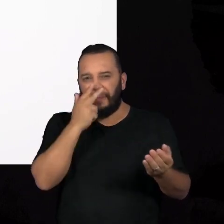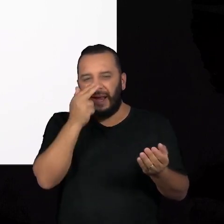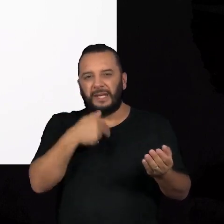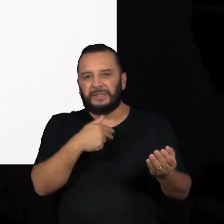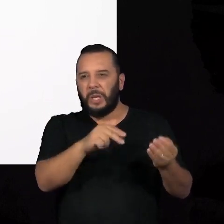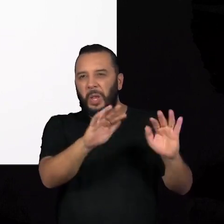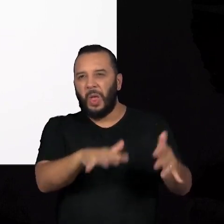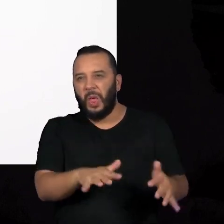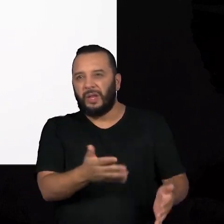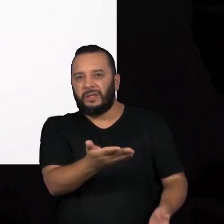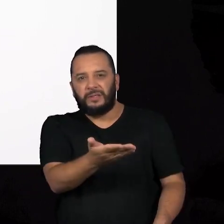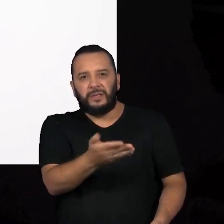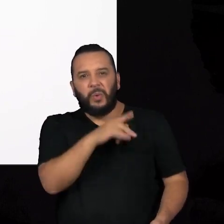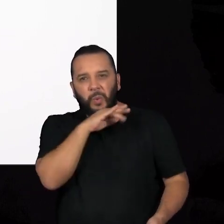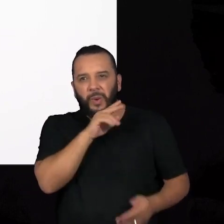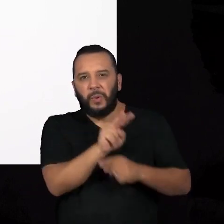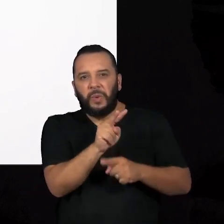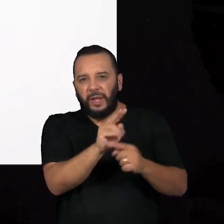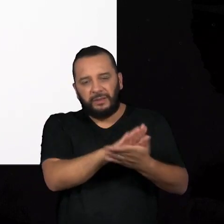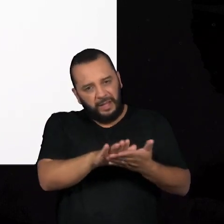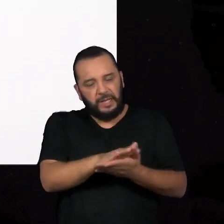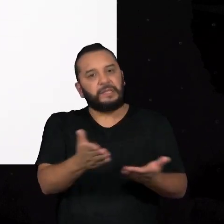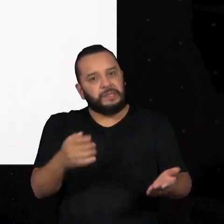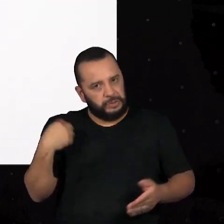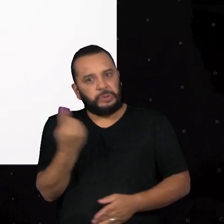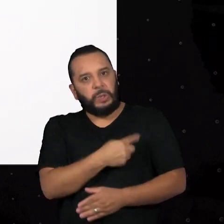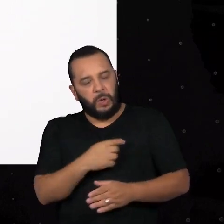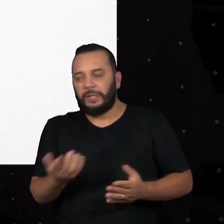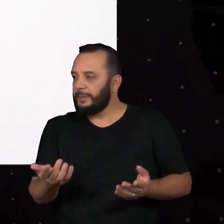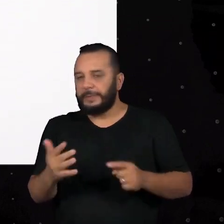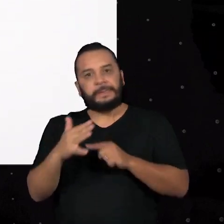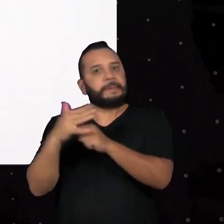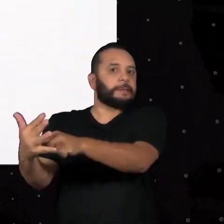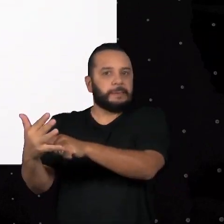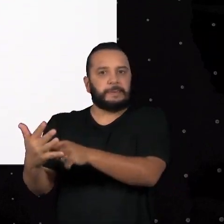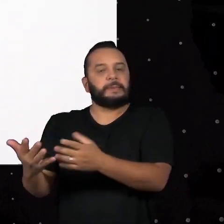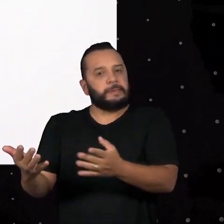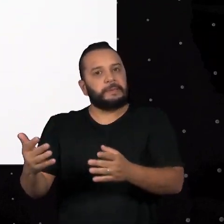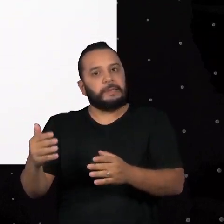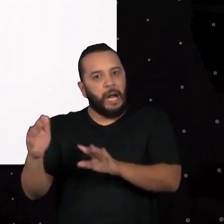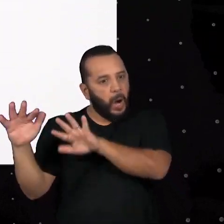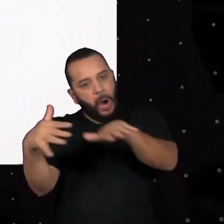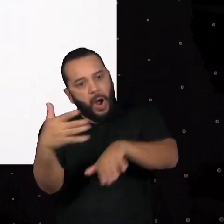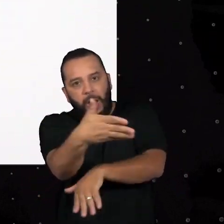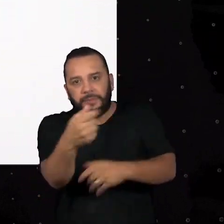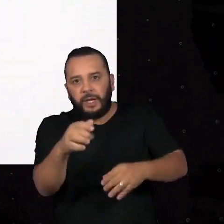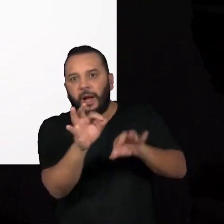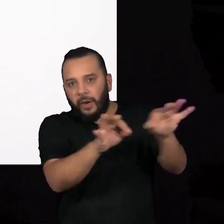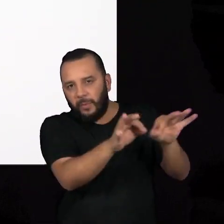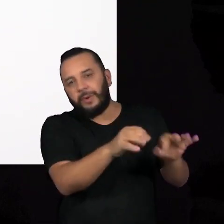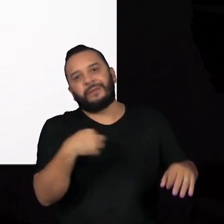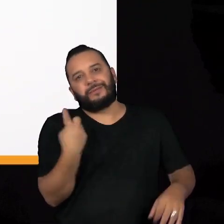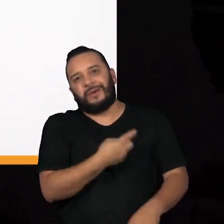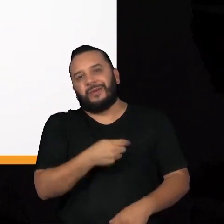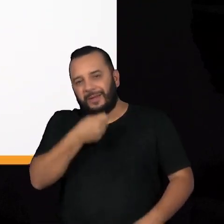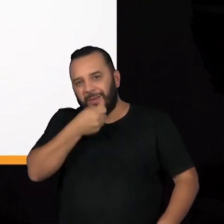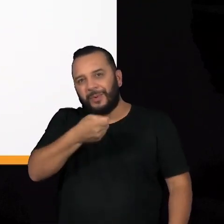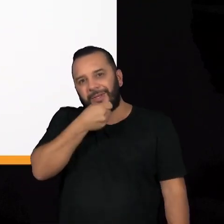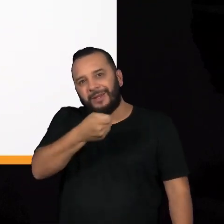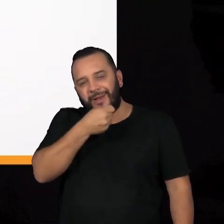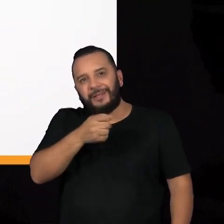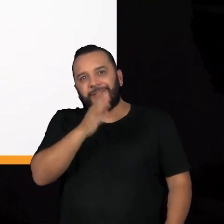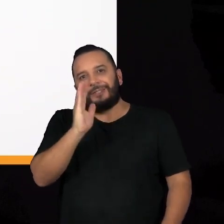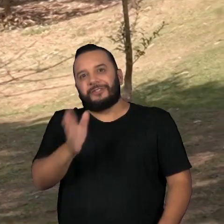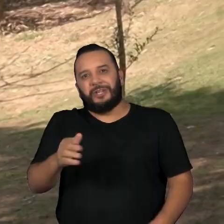situação ruim, né, que não está sendo cuidado. E até então não tinha saído em outros veículos, então a partir da nossa reportagem